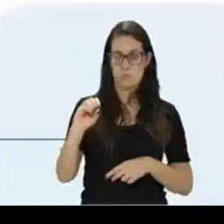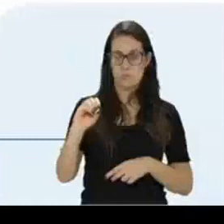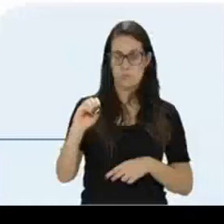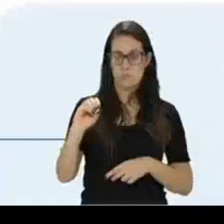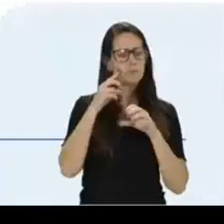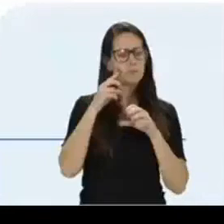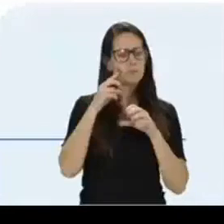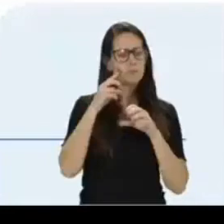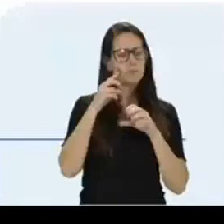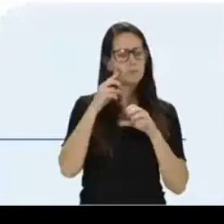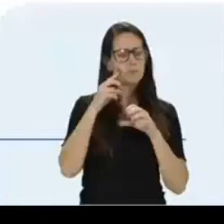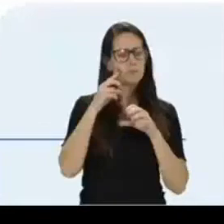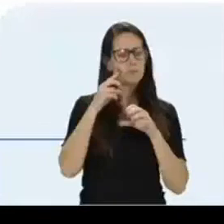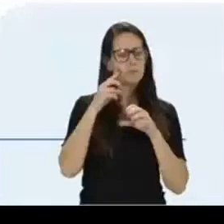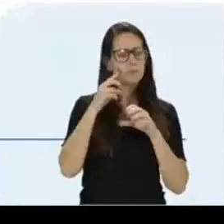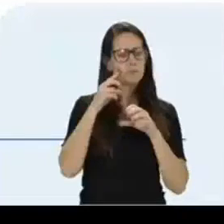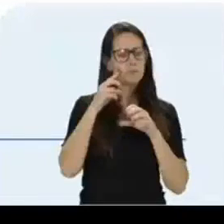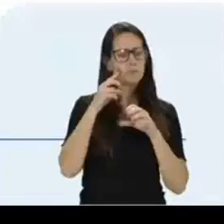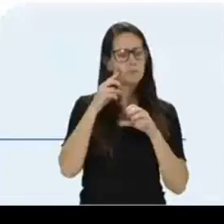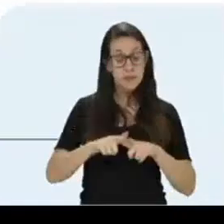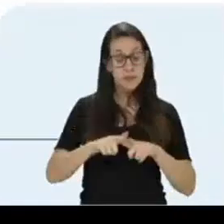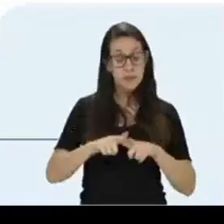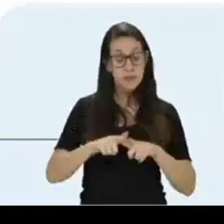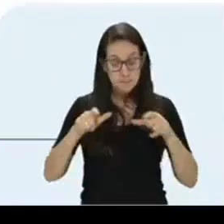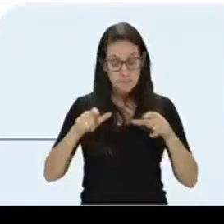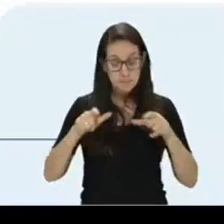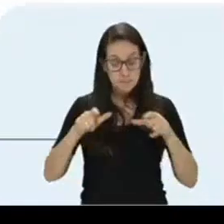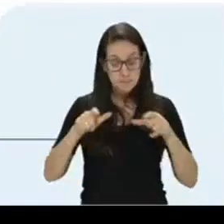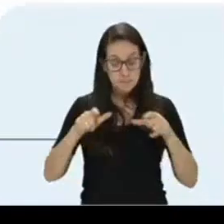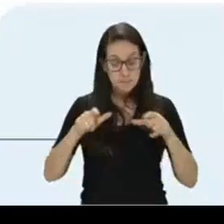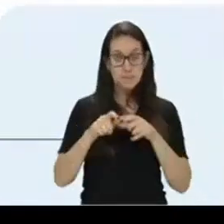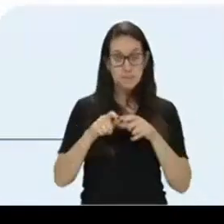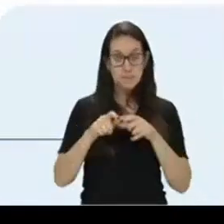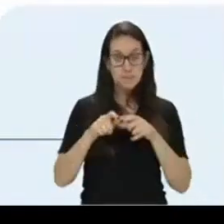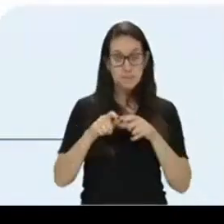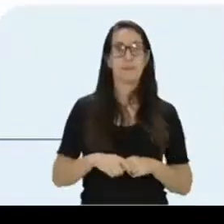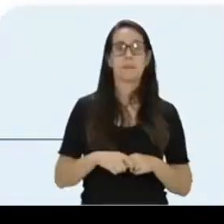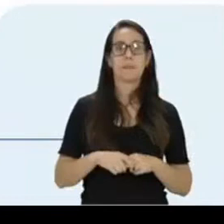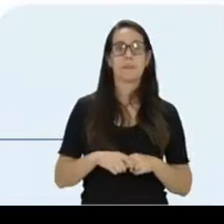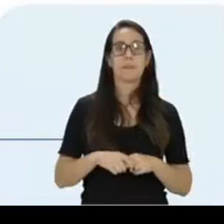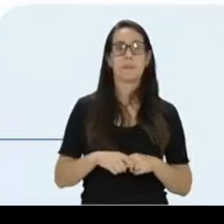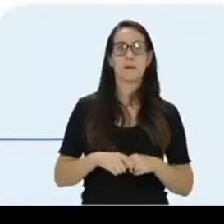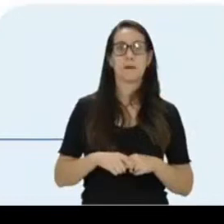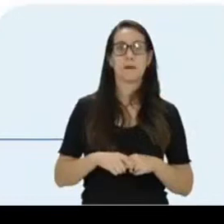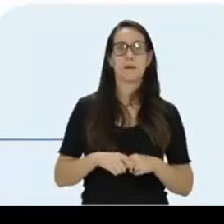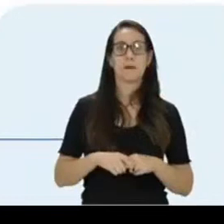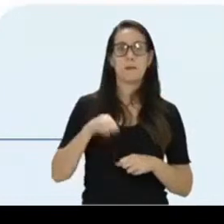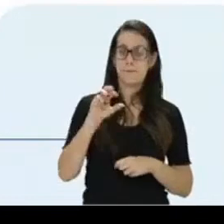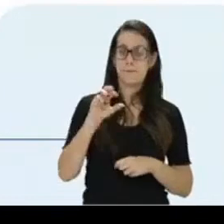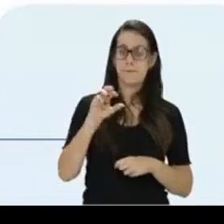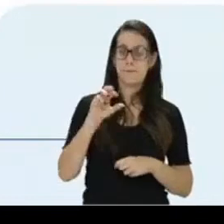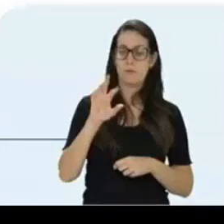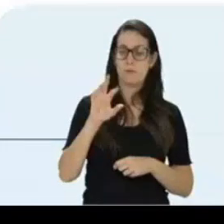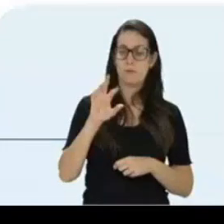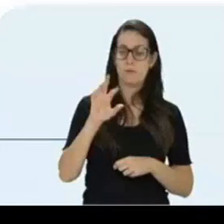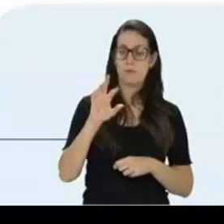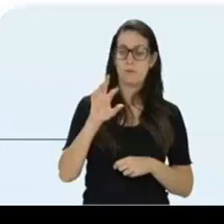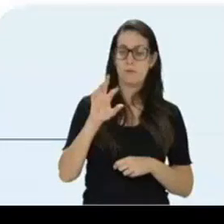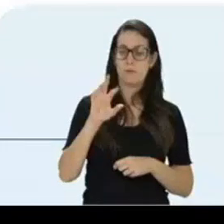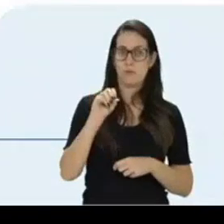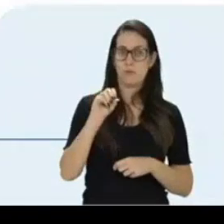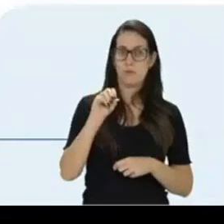vamos observar o tamanho celular, vamos ver a morfologia e o único constituinte que nós